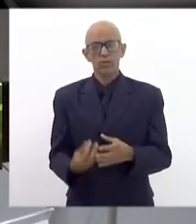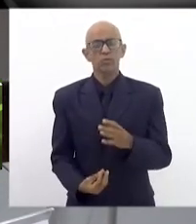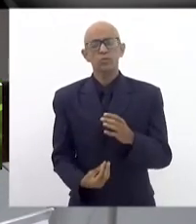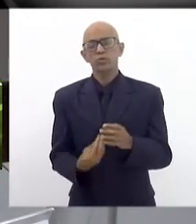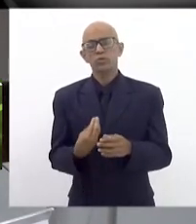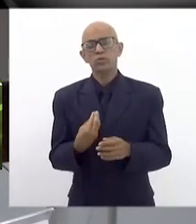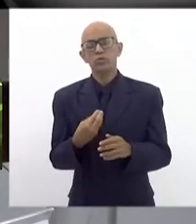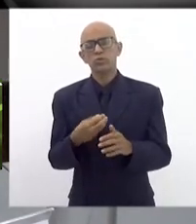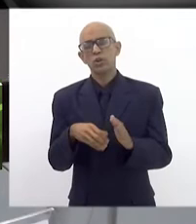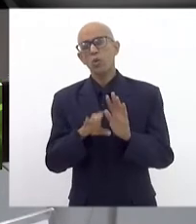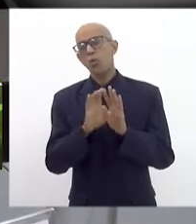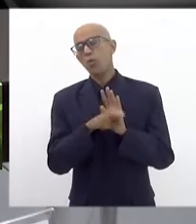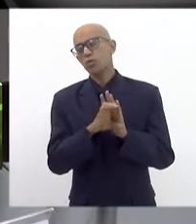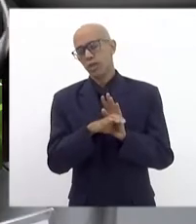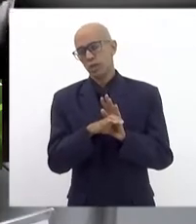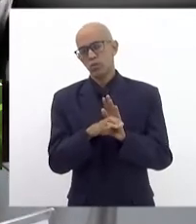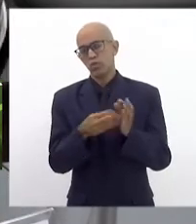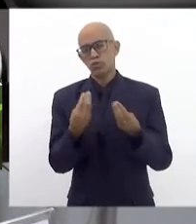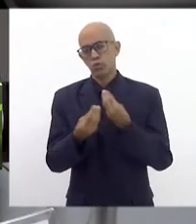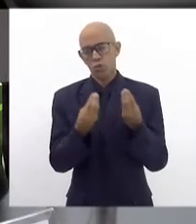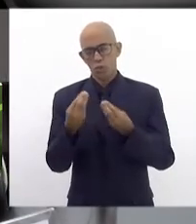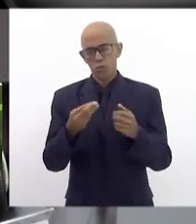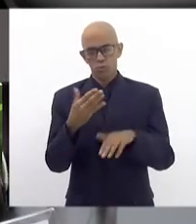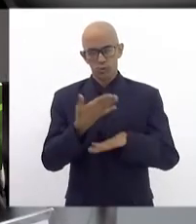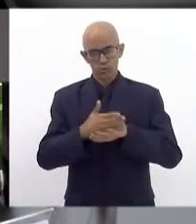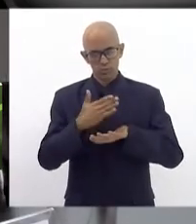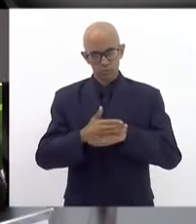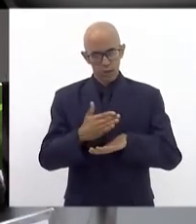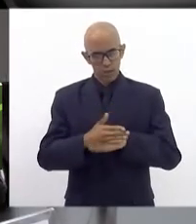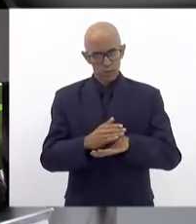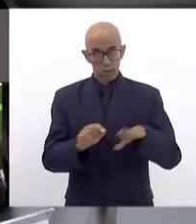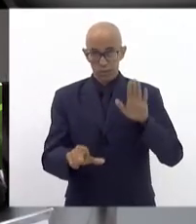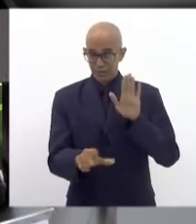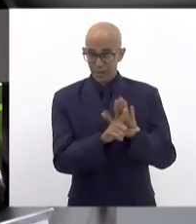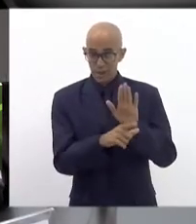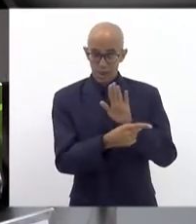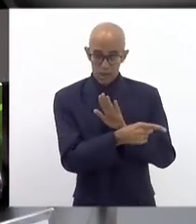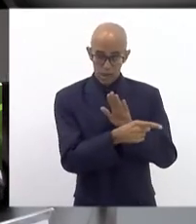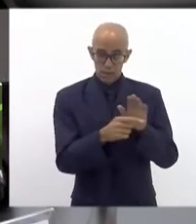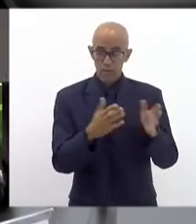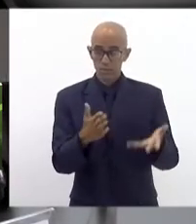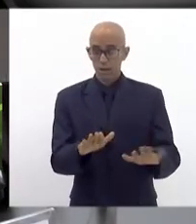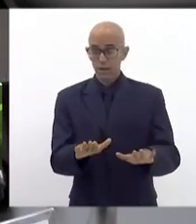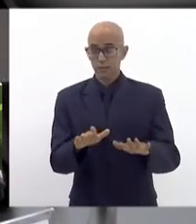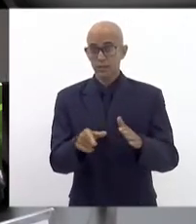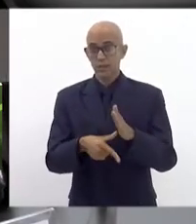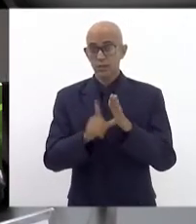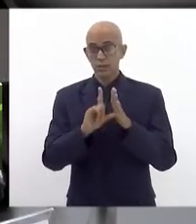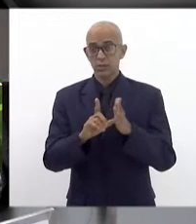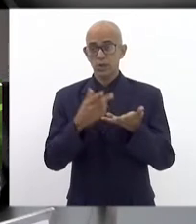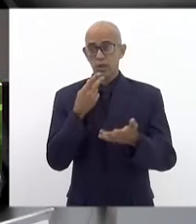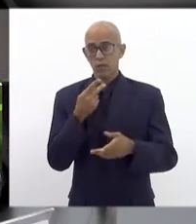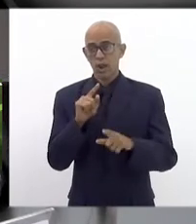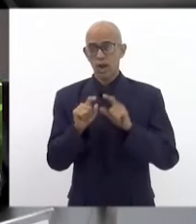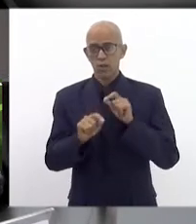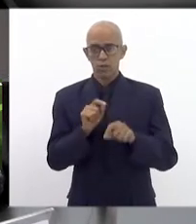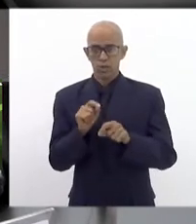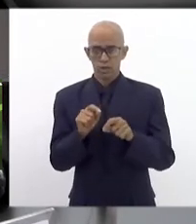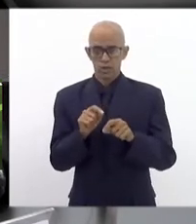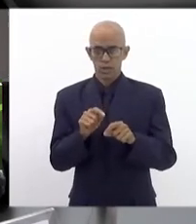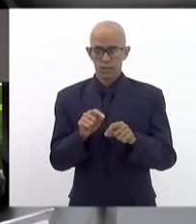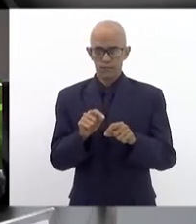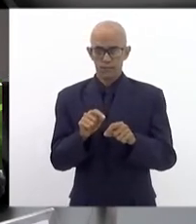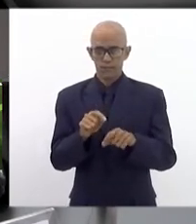E em função disso, como é que a gente aplica esse projeto de lei, que, aliás, queria fazer um parênteses antes disso e dizer que a